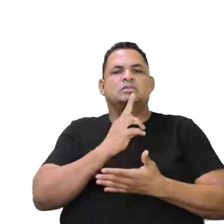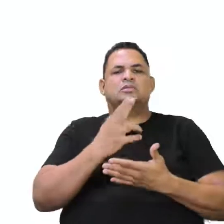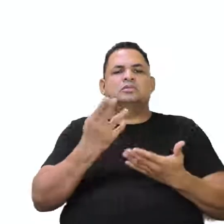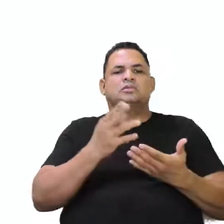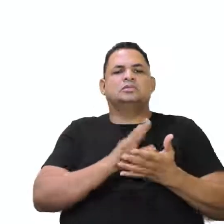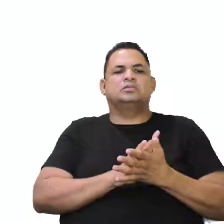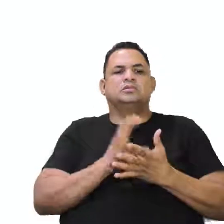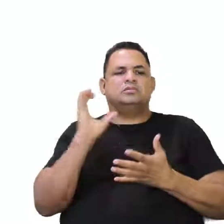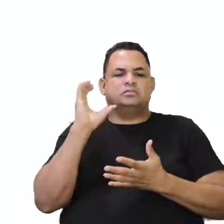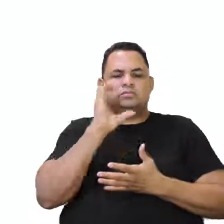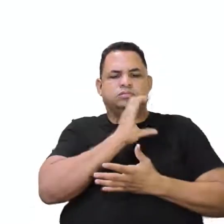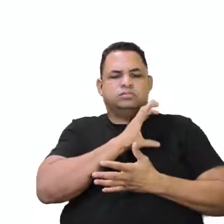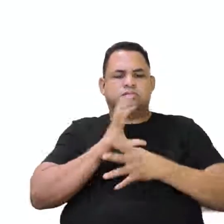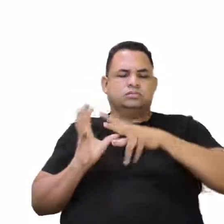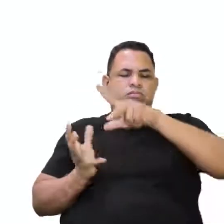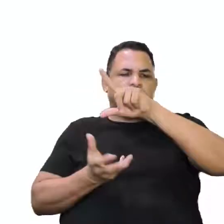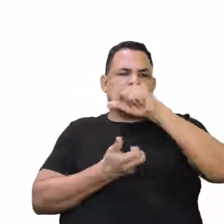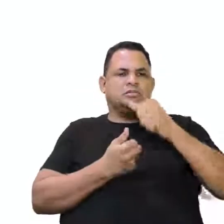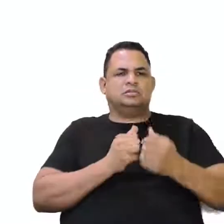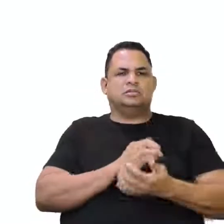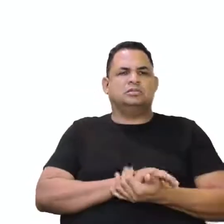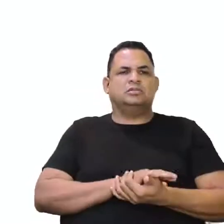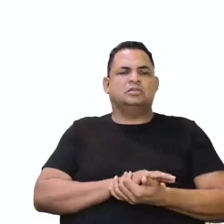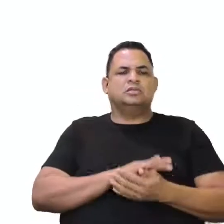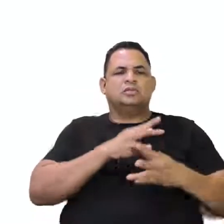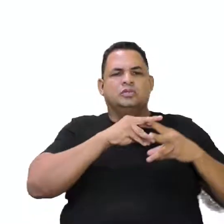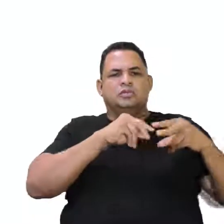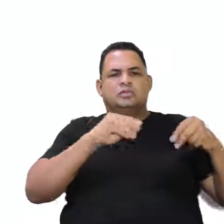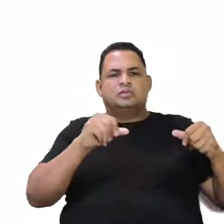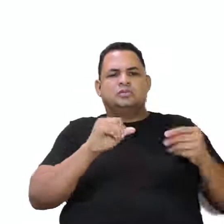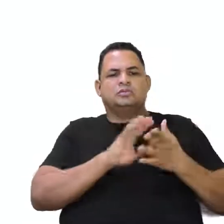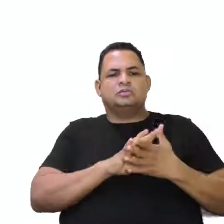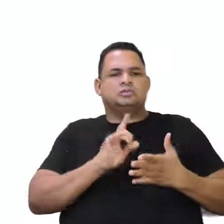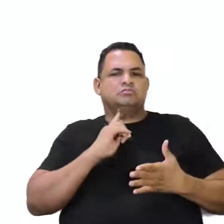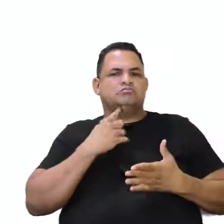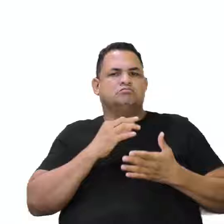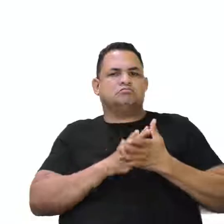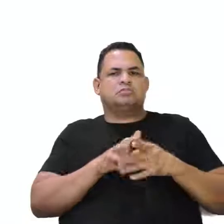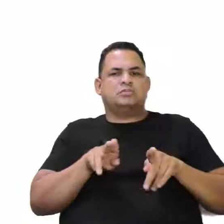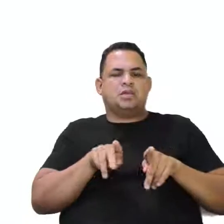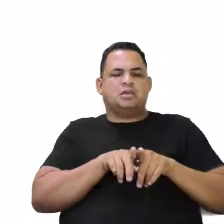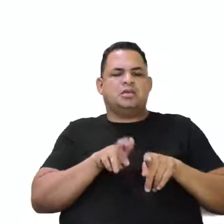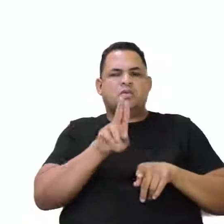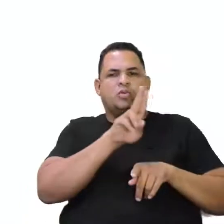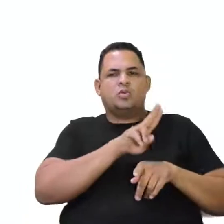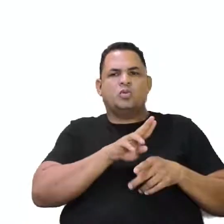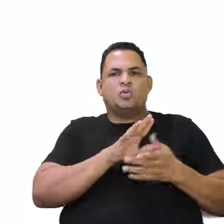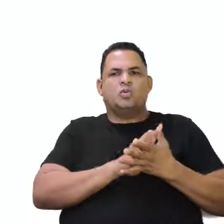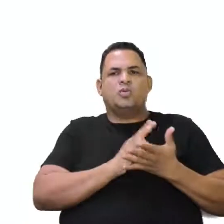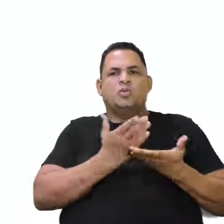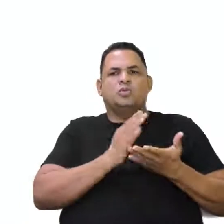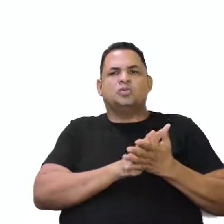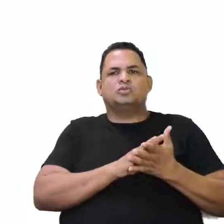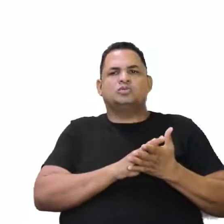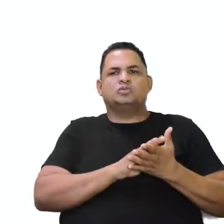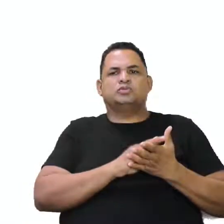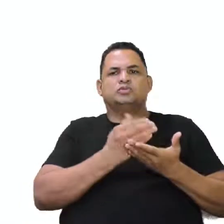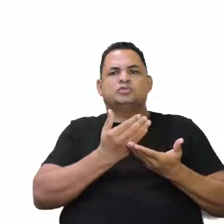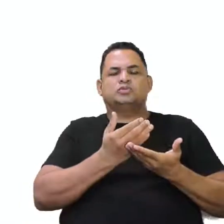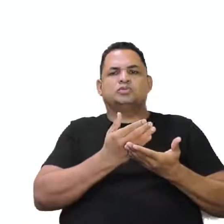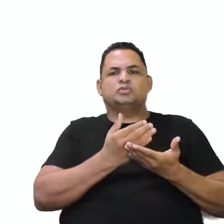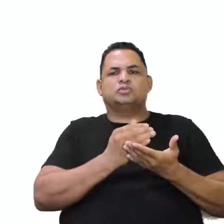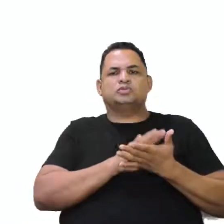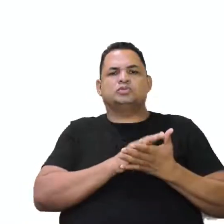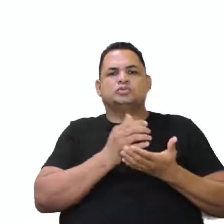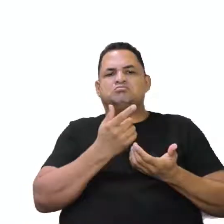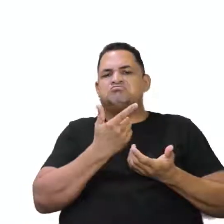de aquecimento global. O solo pode ser contaminado pelo uso indiscriminado de herbicidas e